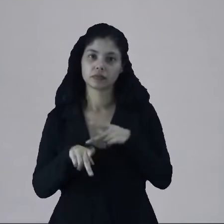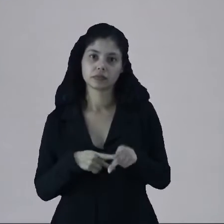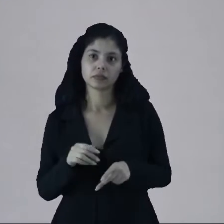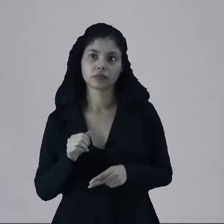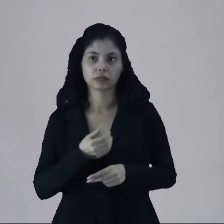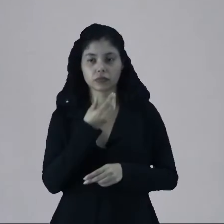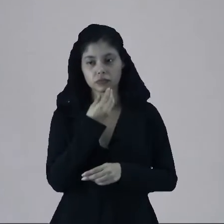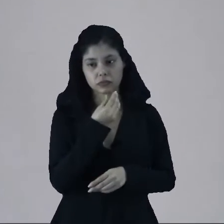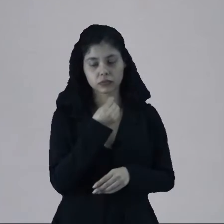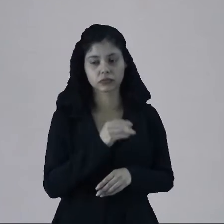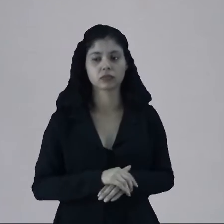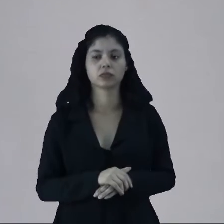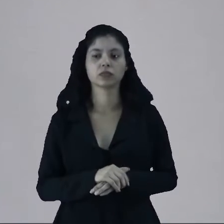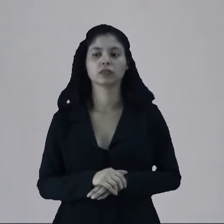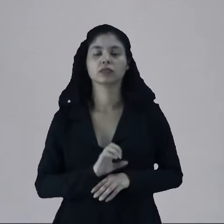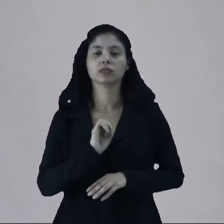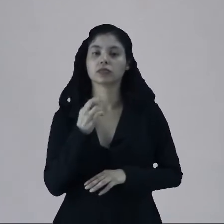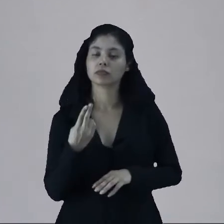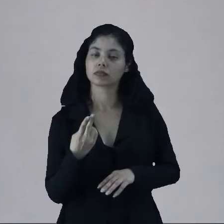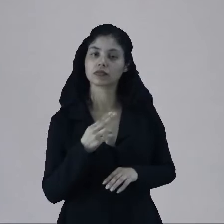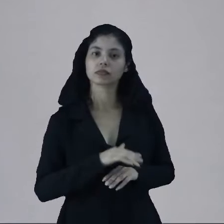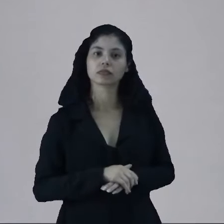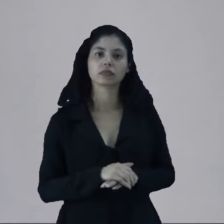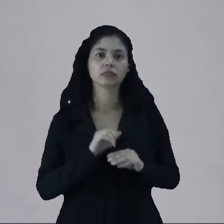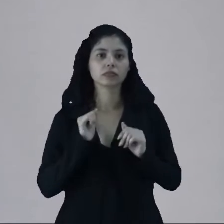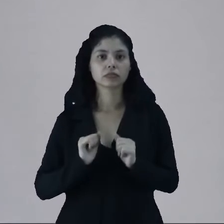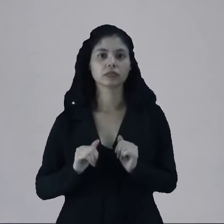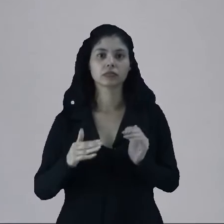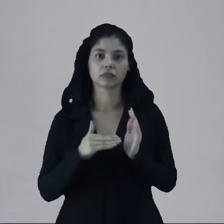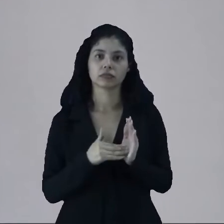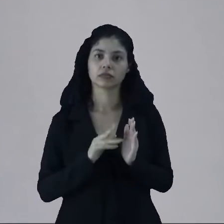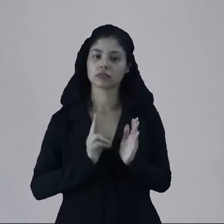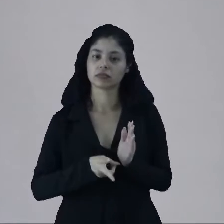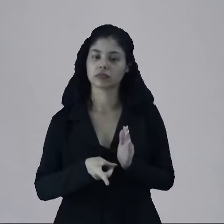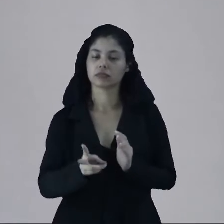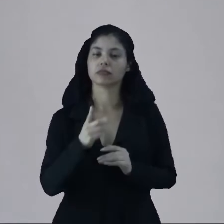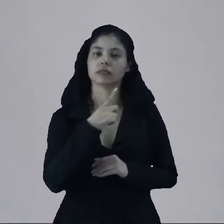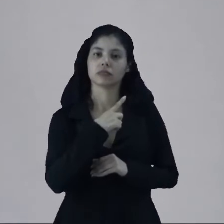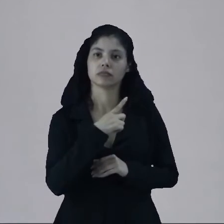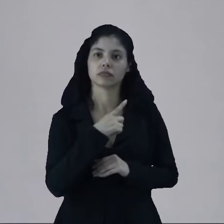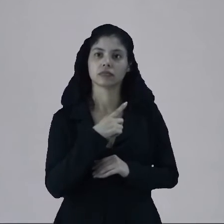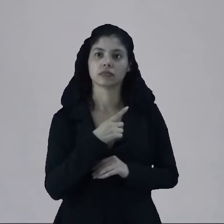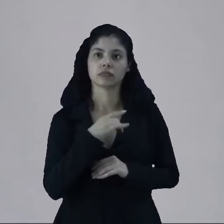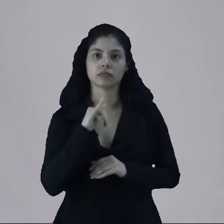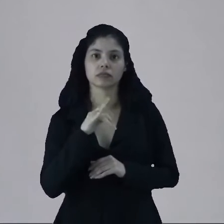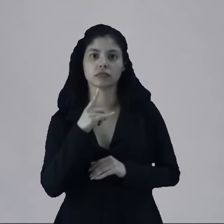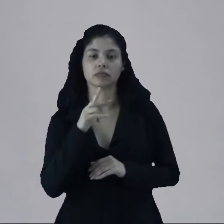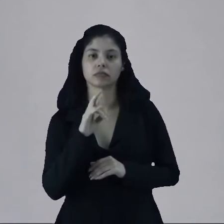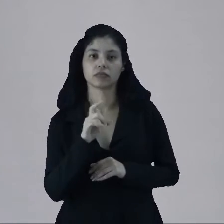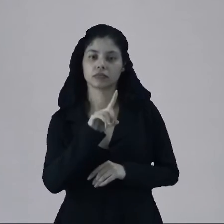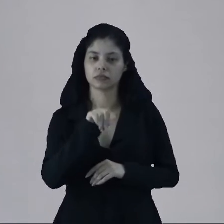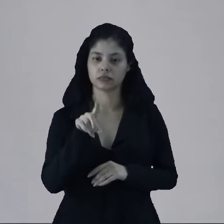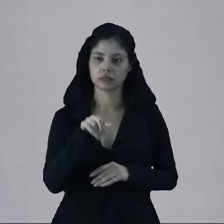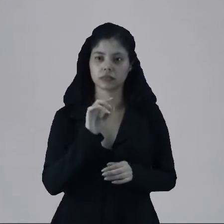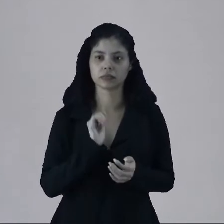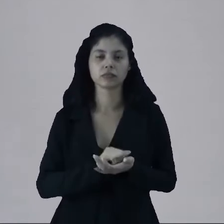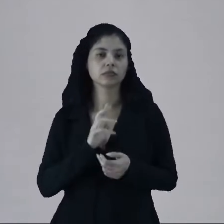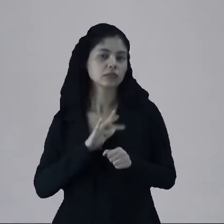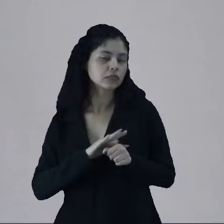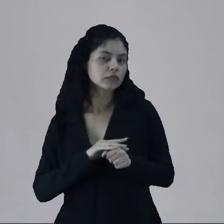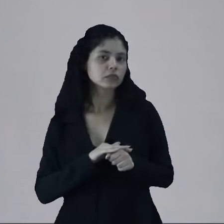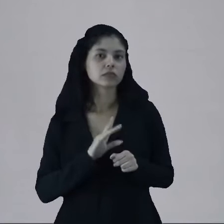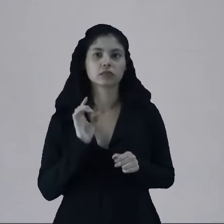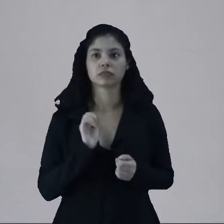população do que homens. Ou seja, pode já ter uma tendência aí de te impulsionar para marcar que seja uma